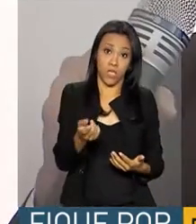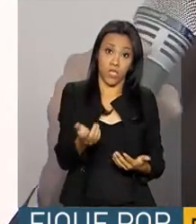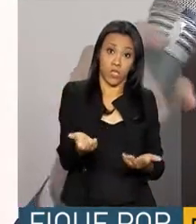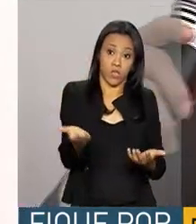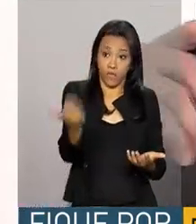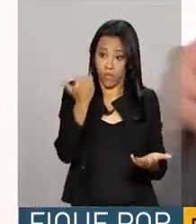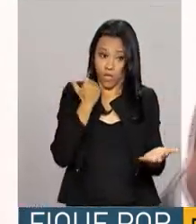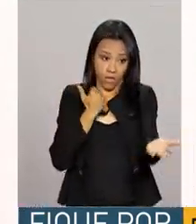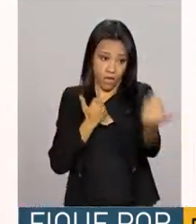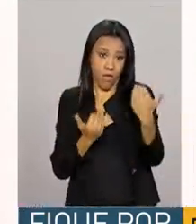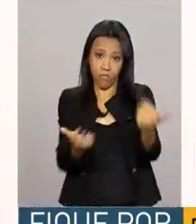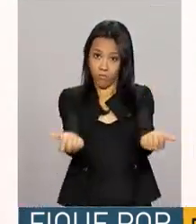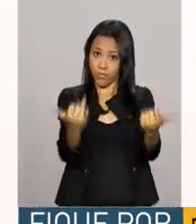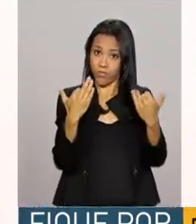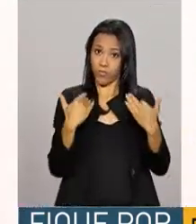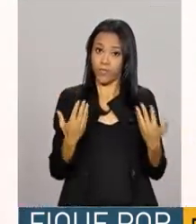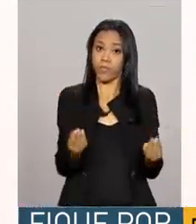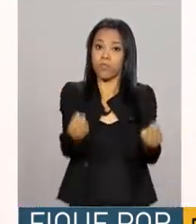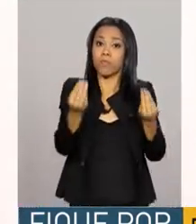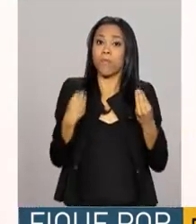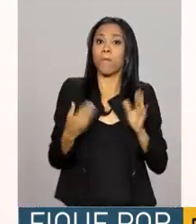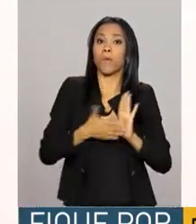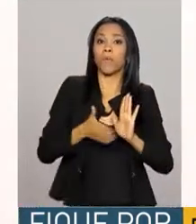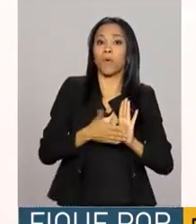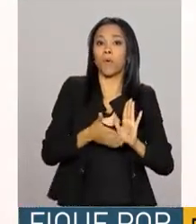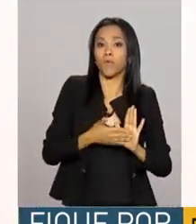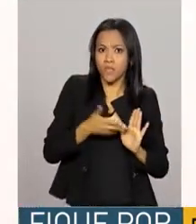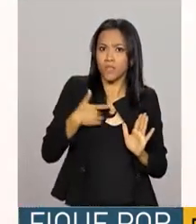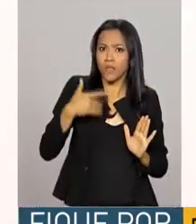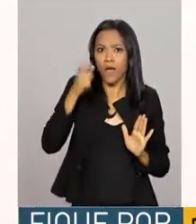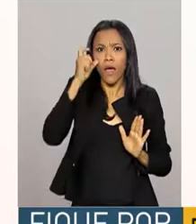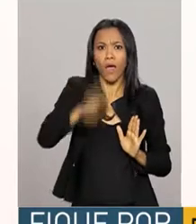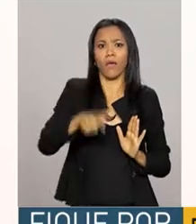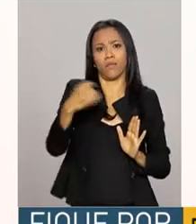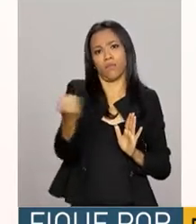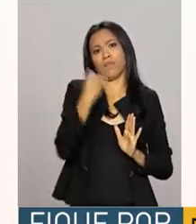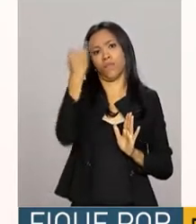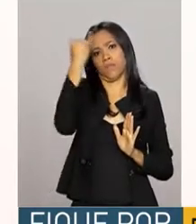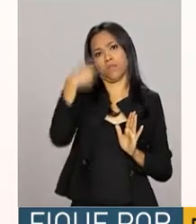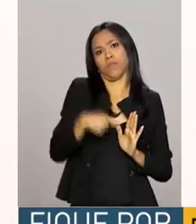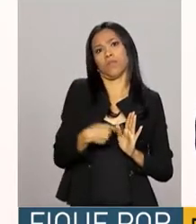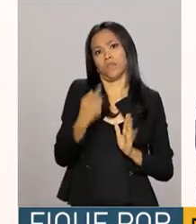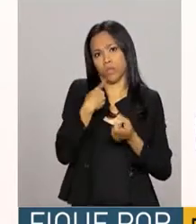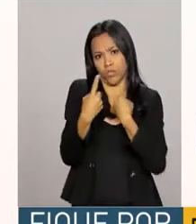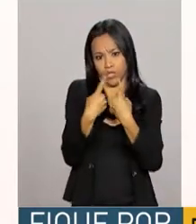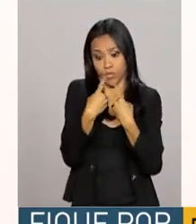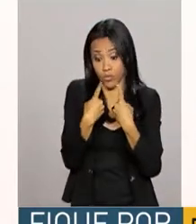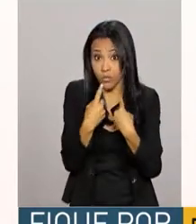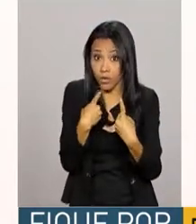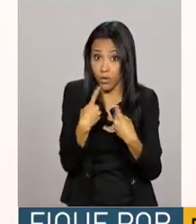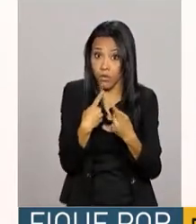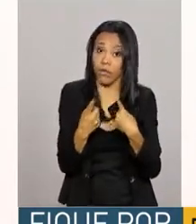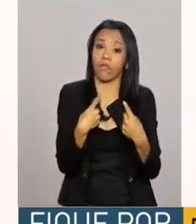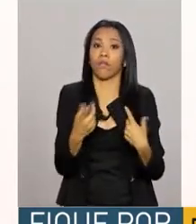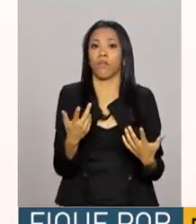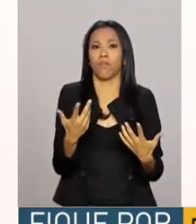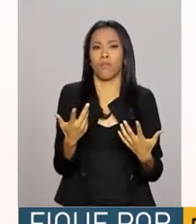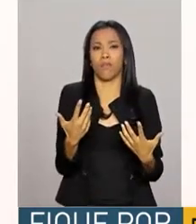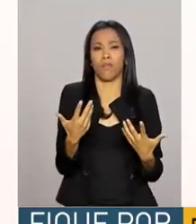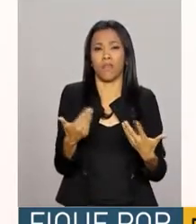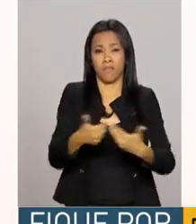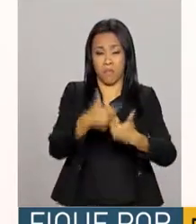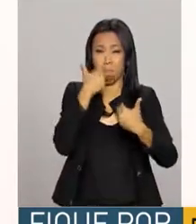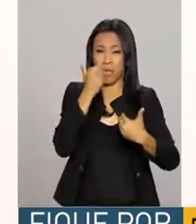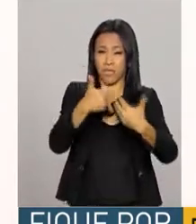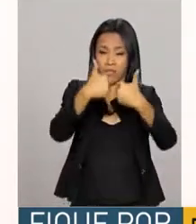trazer propostas foi porque as pessoas viram que o diálogo é uma coisa importante para tirar qualquer aquela coisa divisão do país